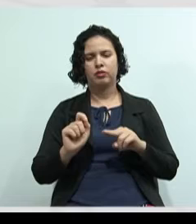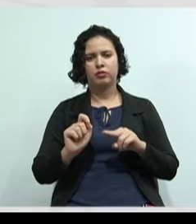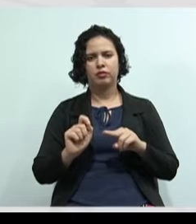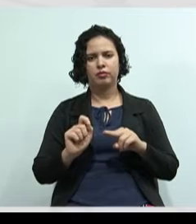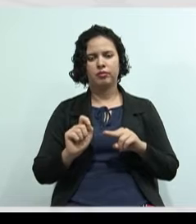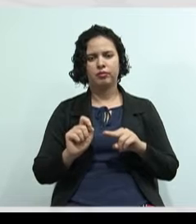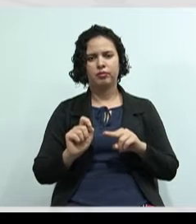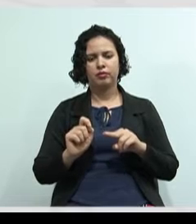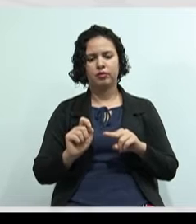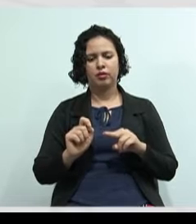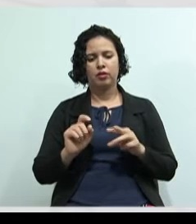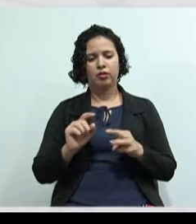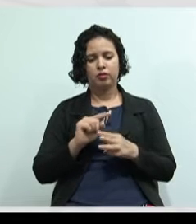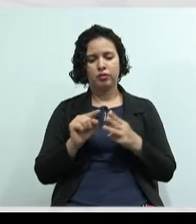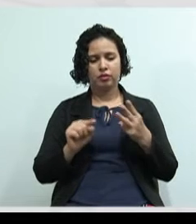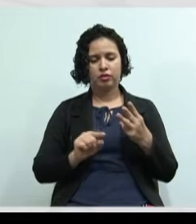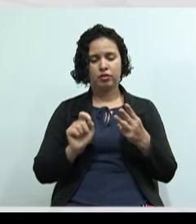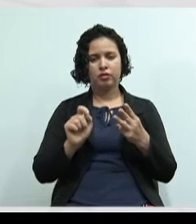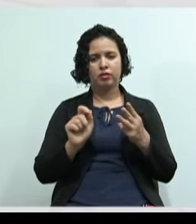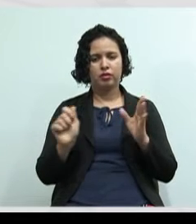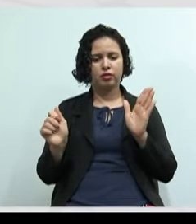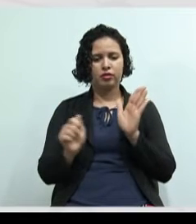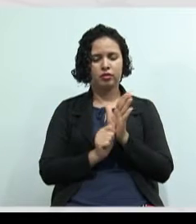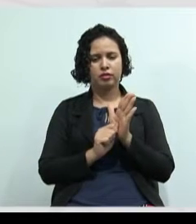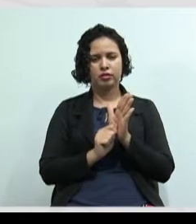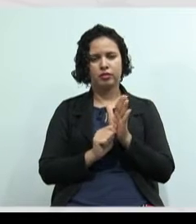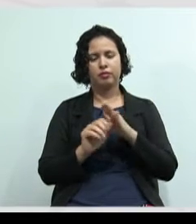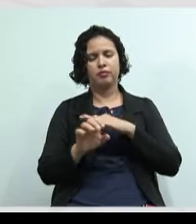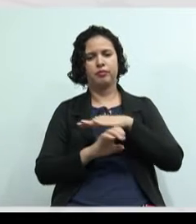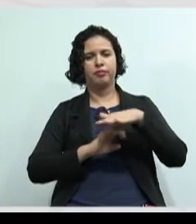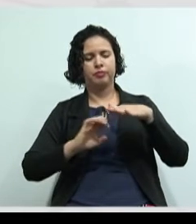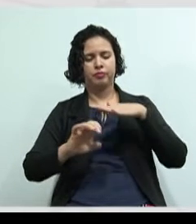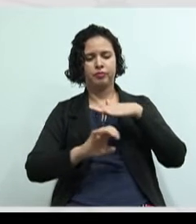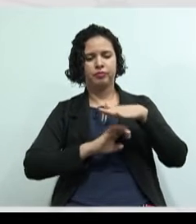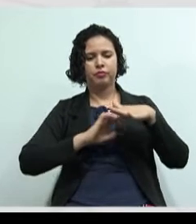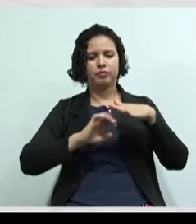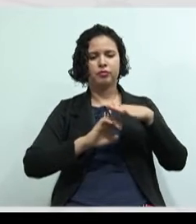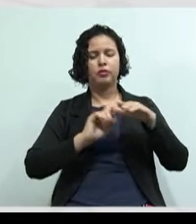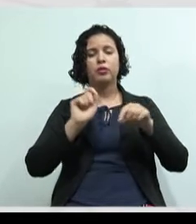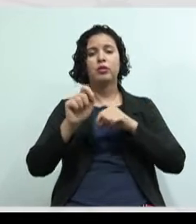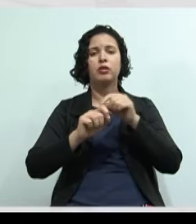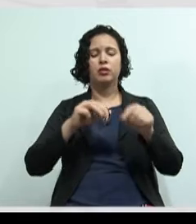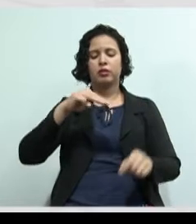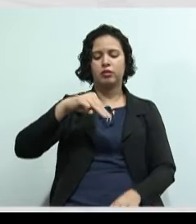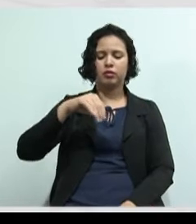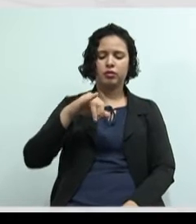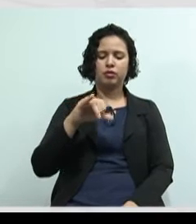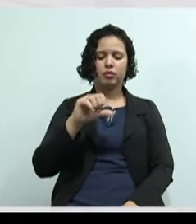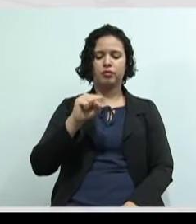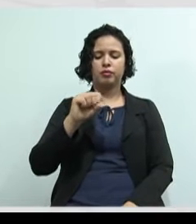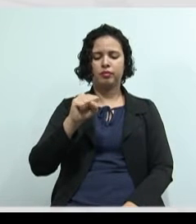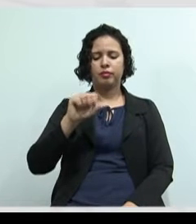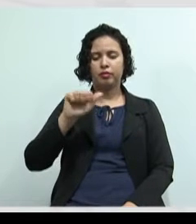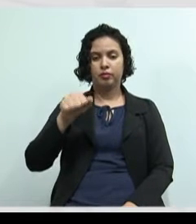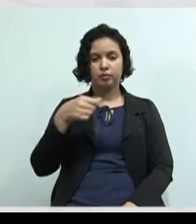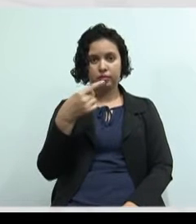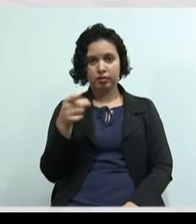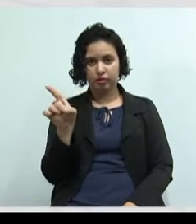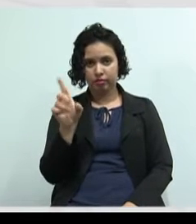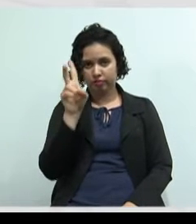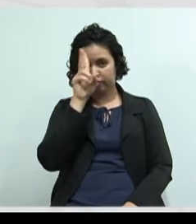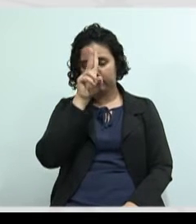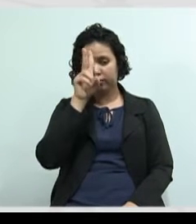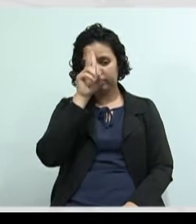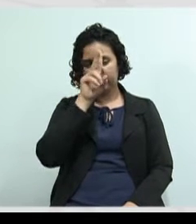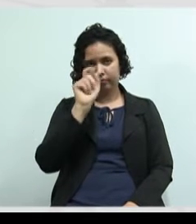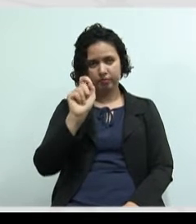valores constituem o que se chama de identidade organizacional. E o que é uma missão? Olha só, isso aqui você vai lembrar bem, ó.